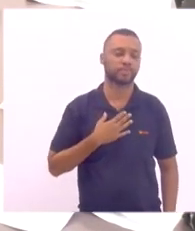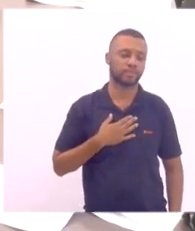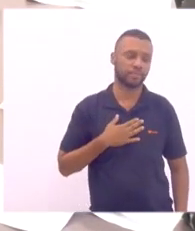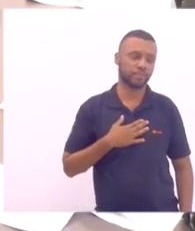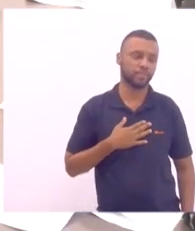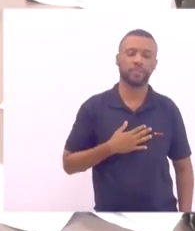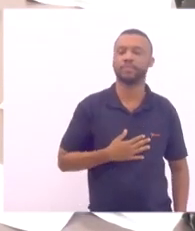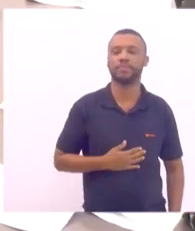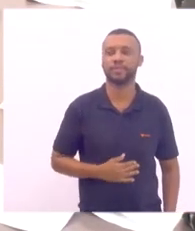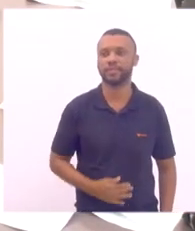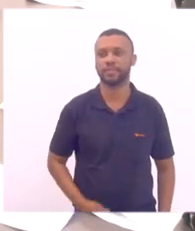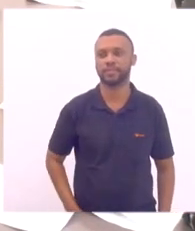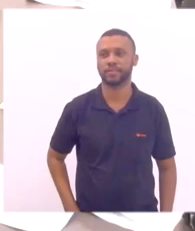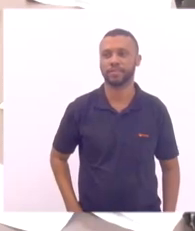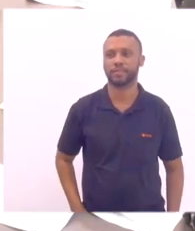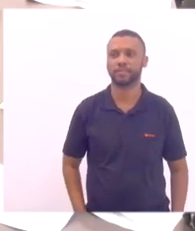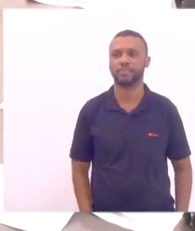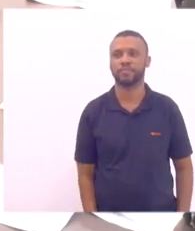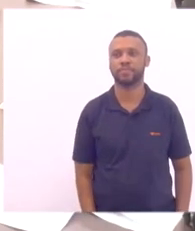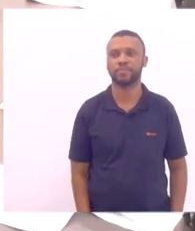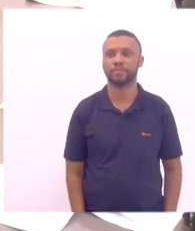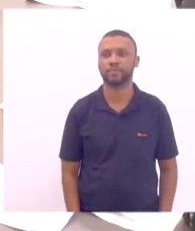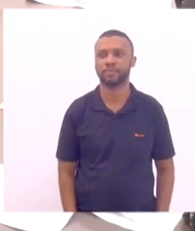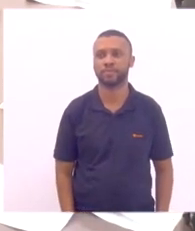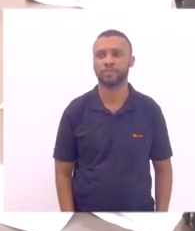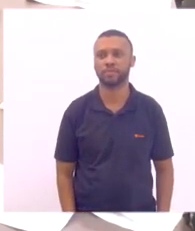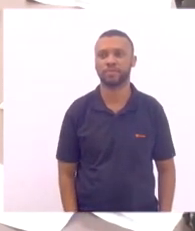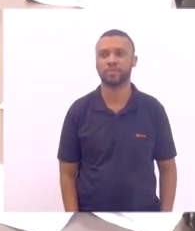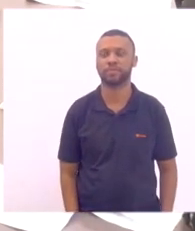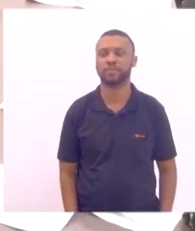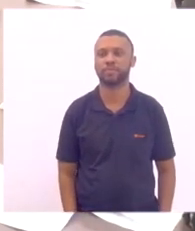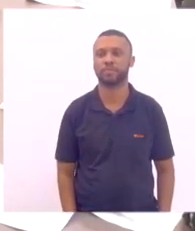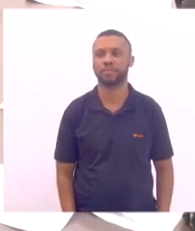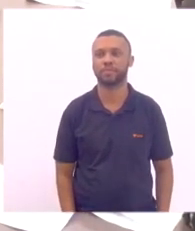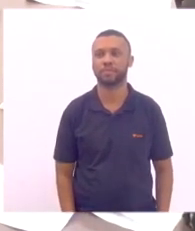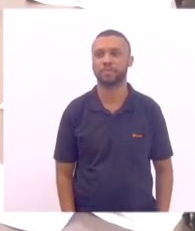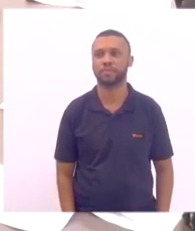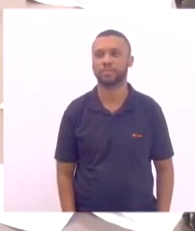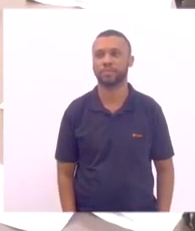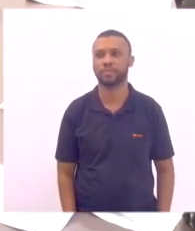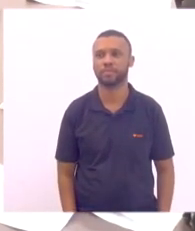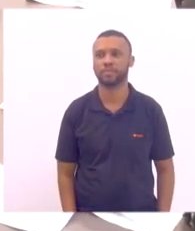passa do Vino. Se o Carlos Augusto não consegue um autorizativo, quem é que vai